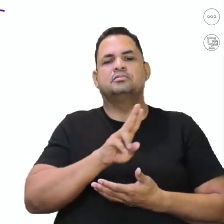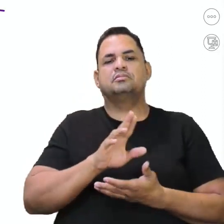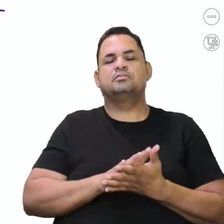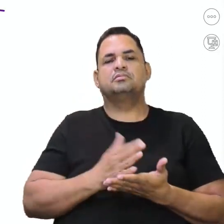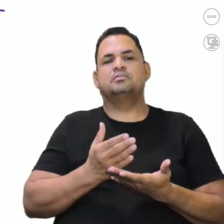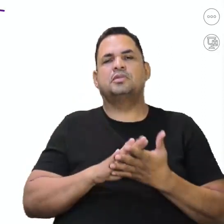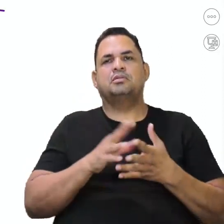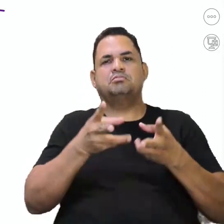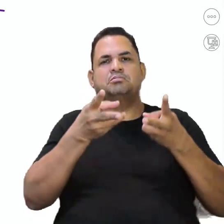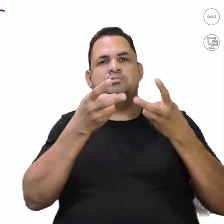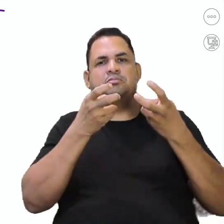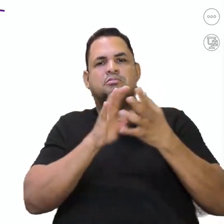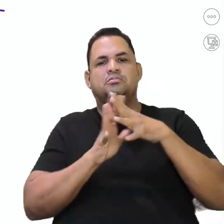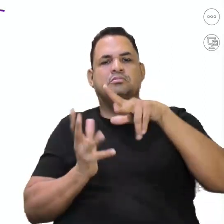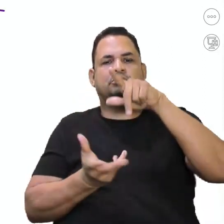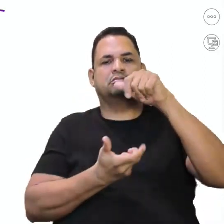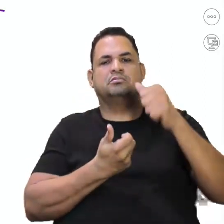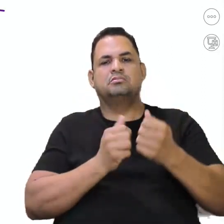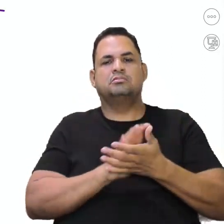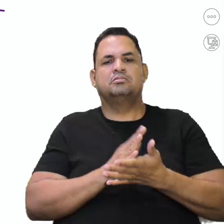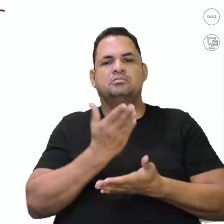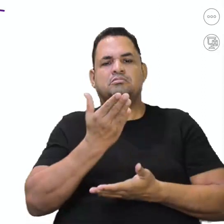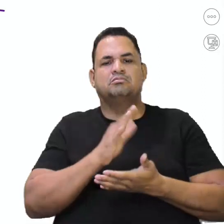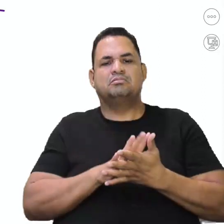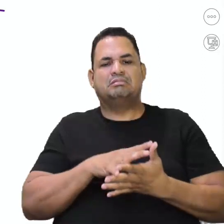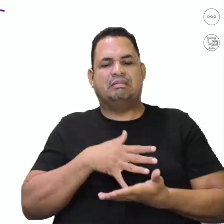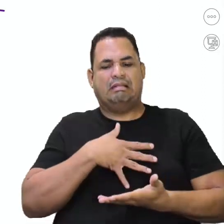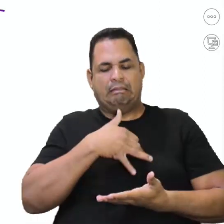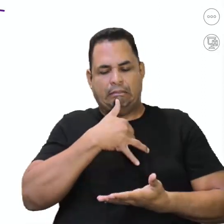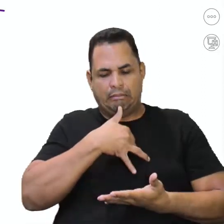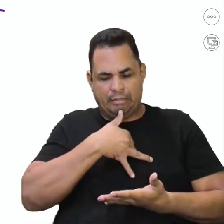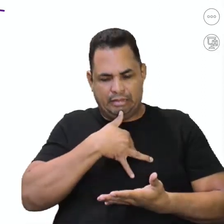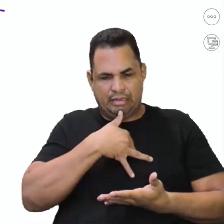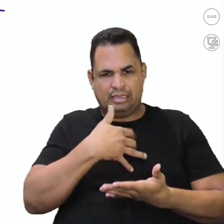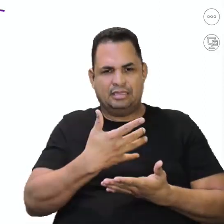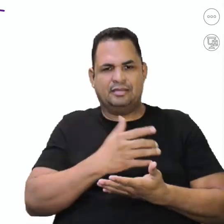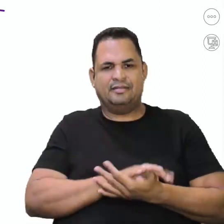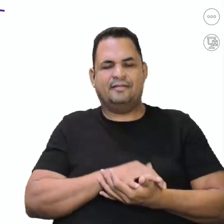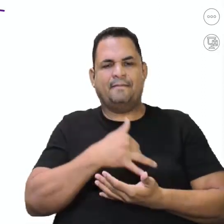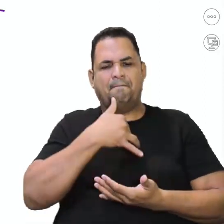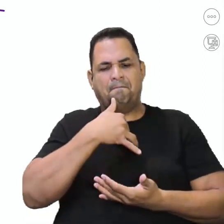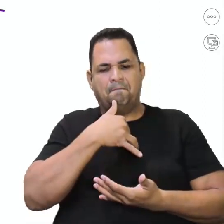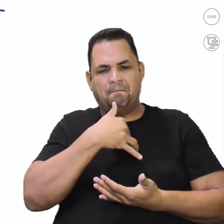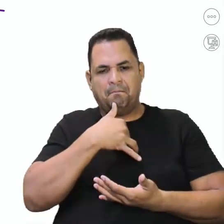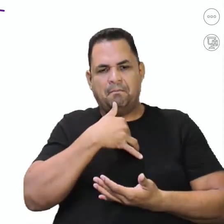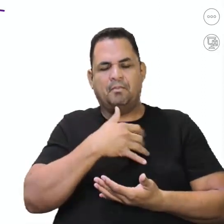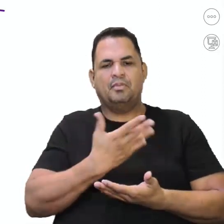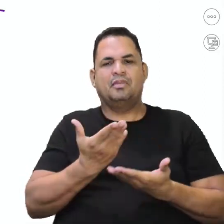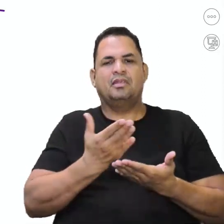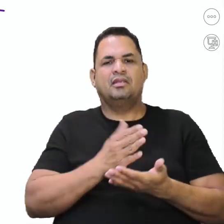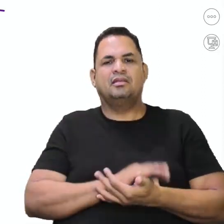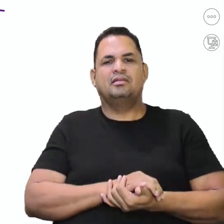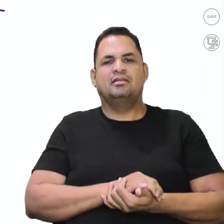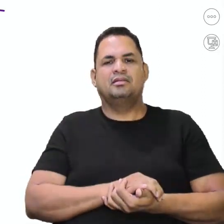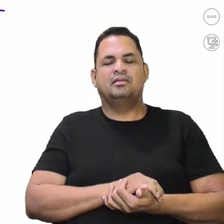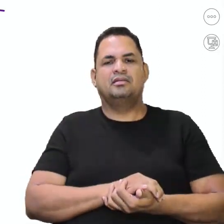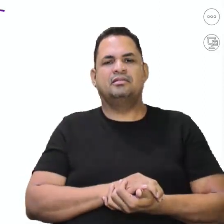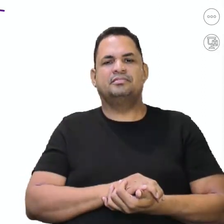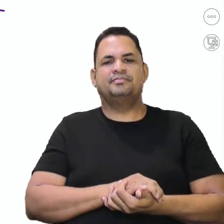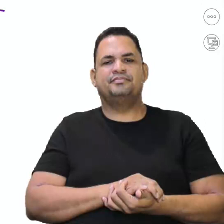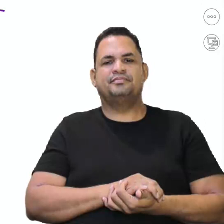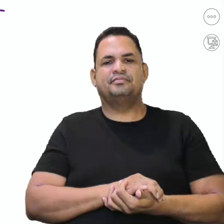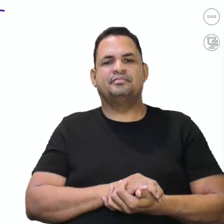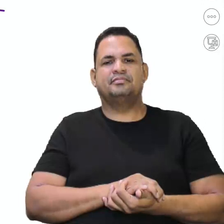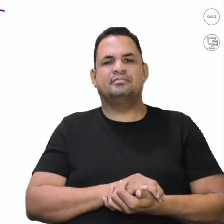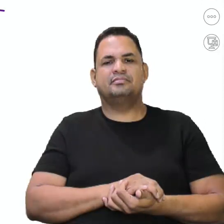mundo, o Garfield, ele é muito preguiçoso. Eu acho que ele não ia atrás de um rato, não. Então ele responde aqui, sure. Olha